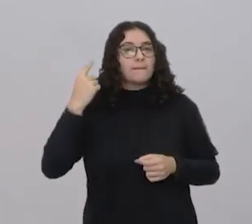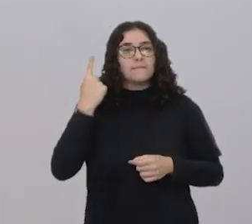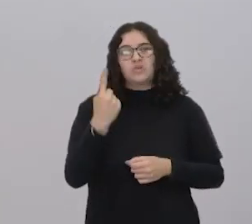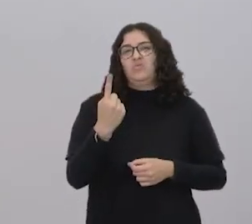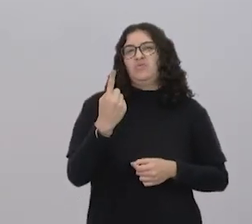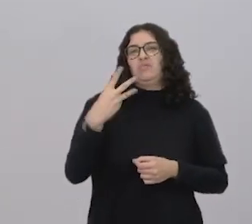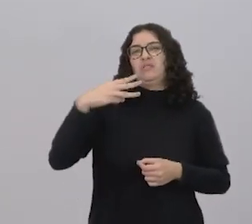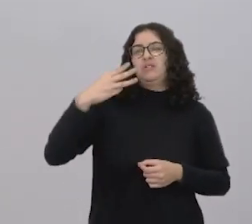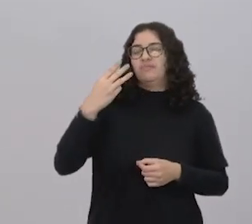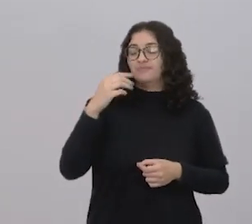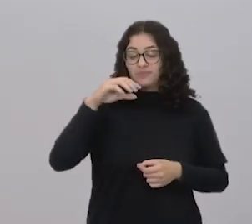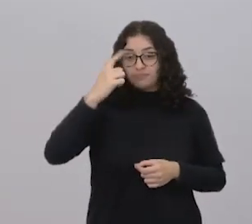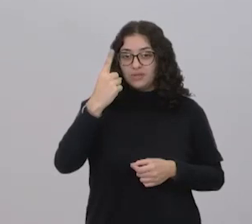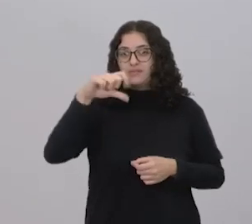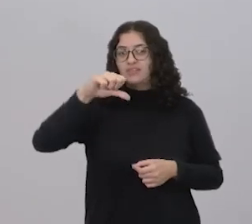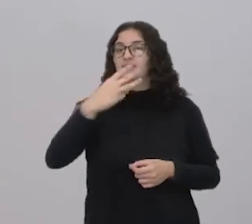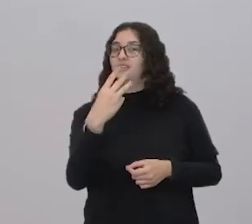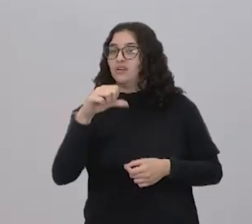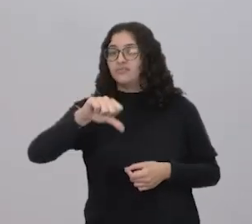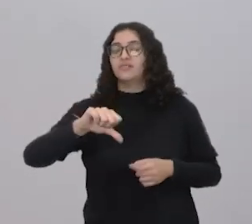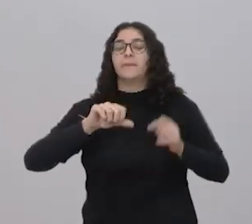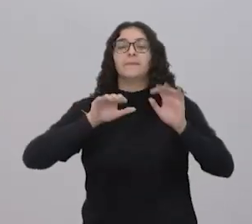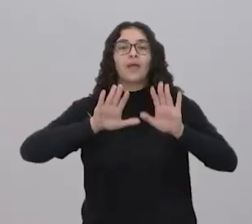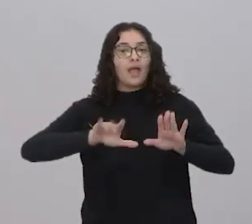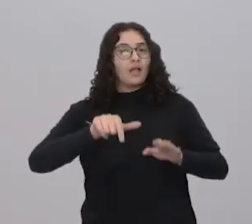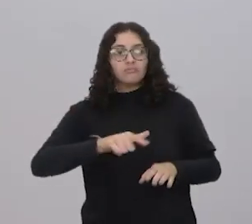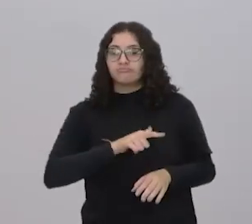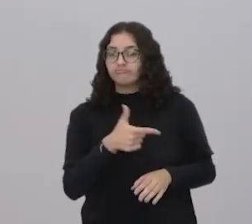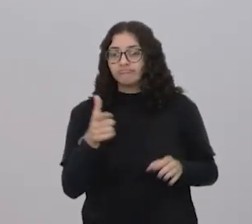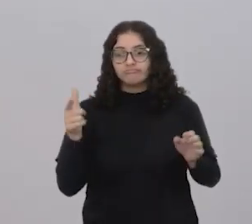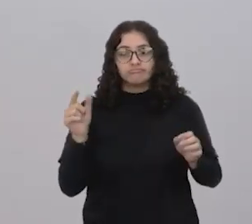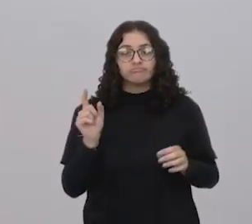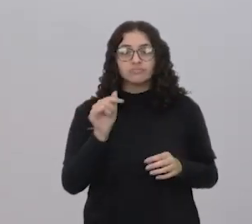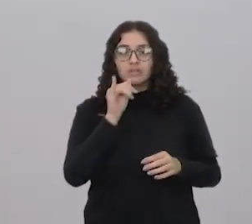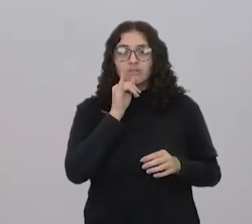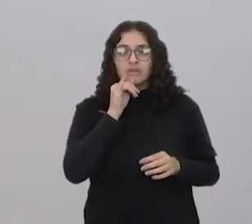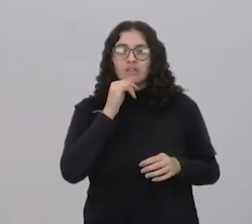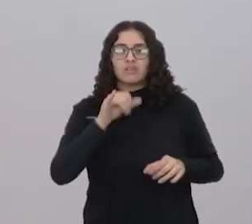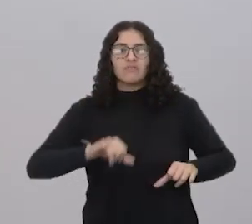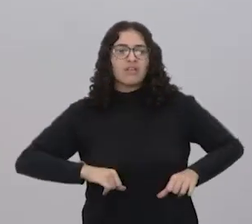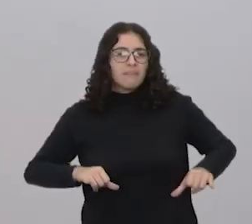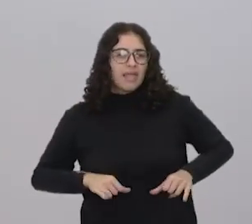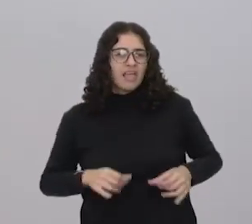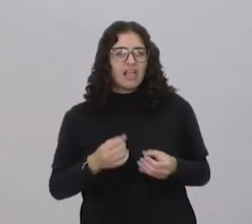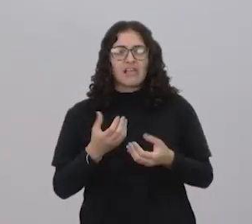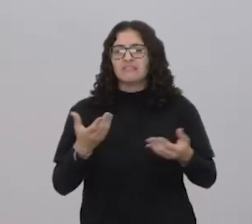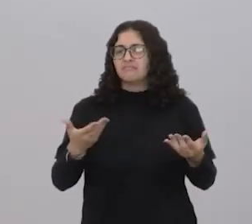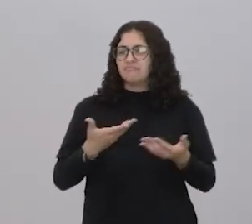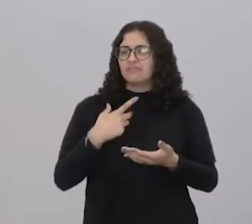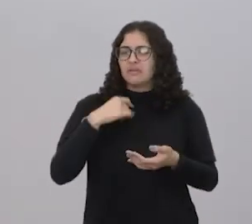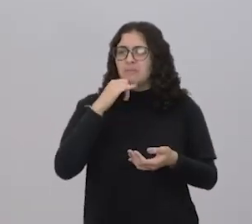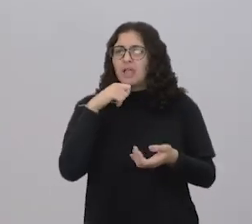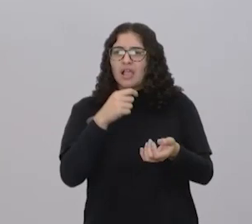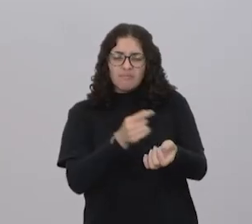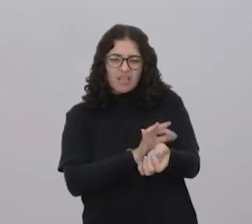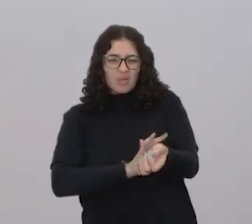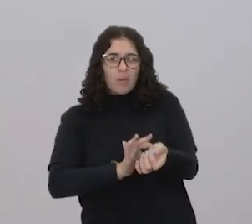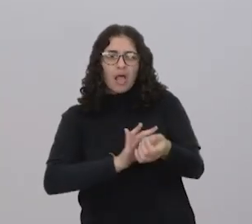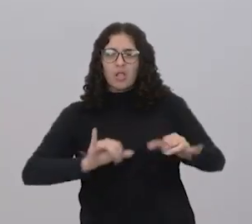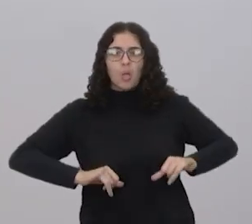1939, aqui não tem nada disso. Aqui a gente não tem um elemento de atrocidade que faz com que as pessoas se tatuem. Não, aqui